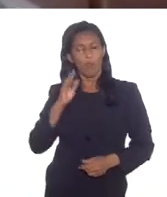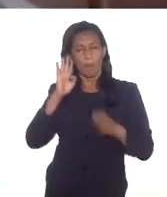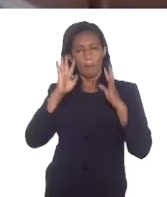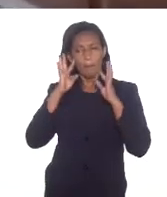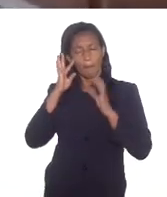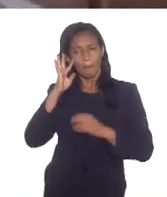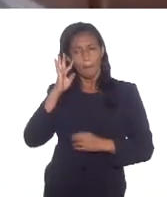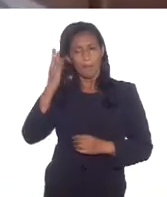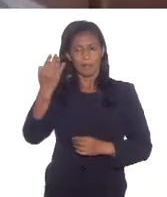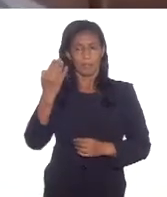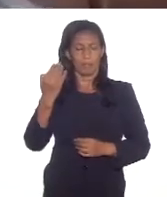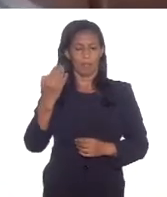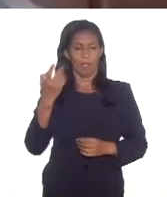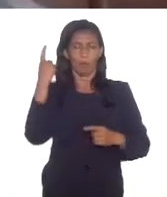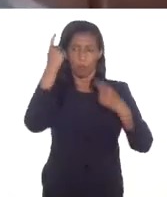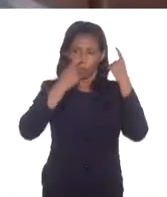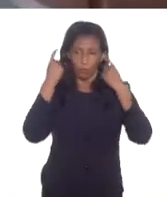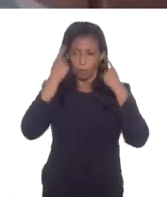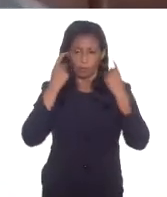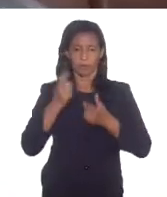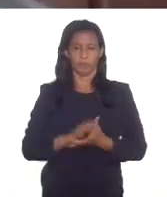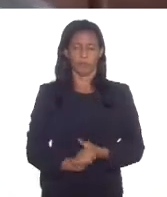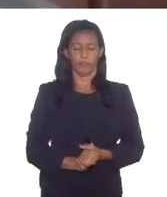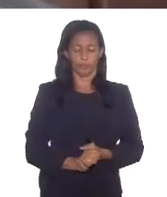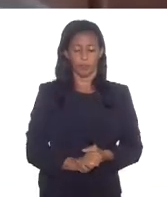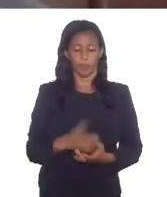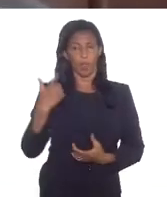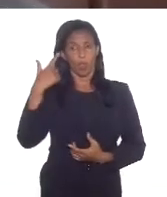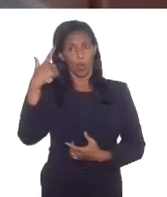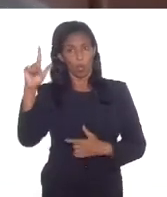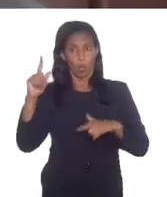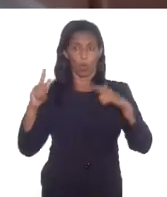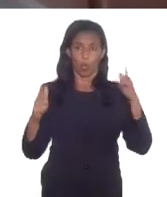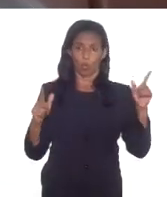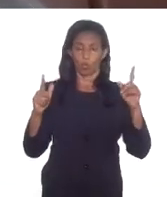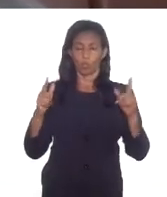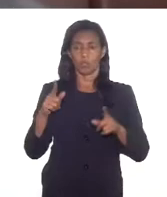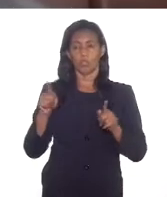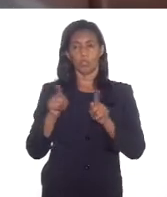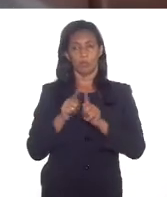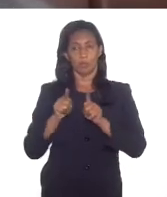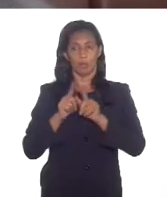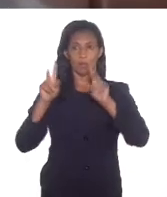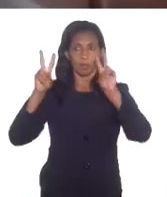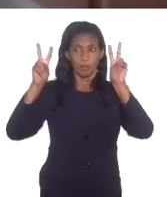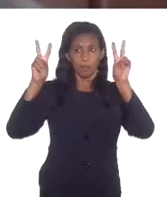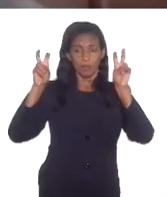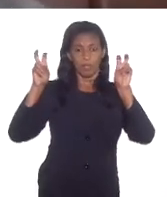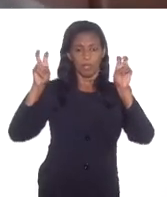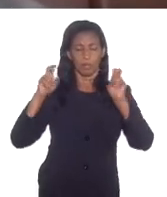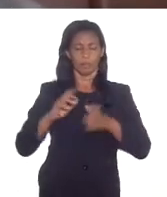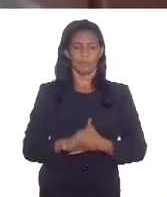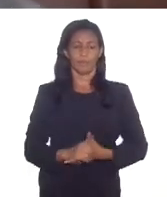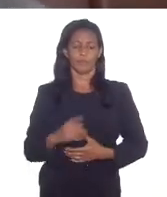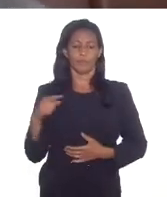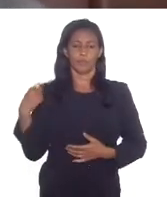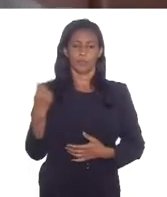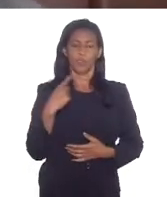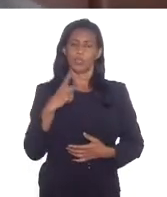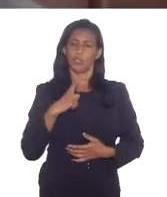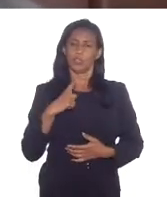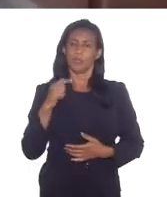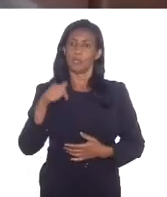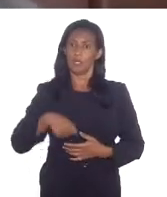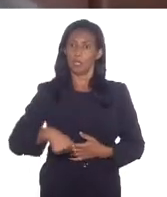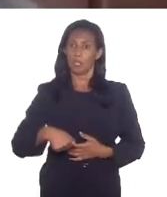principais preocupações. Outras preocupações é em relação ao próprio tema, né? Nós temos, por exemplo, aqui no município